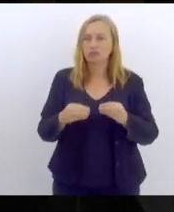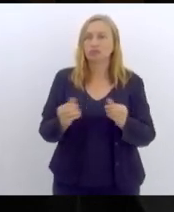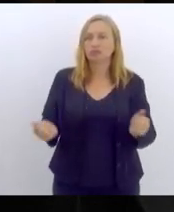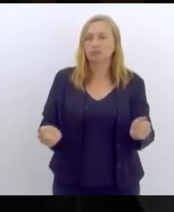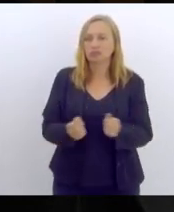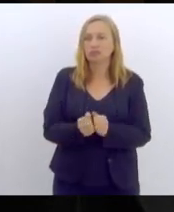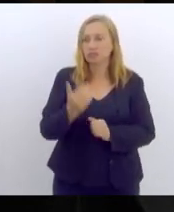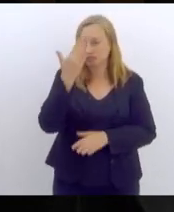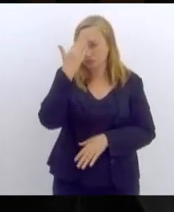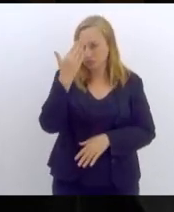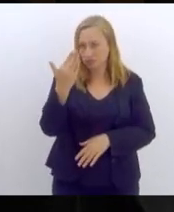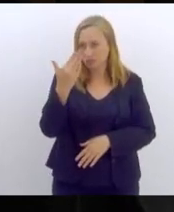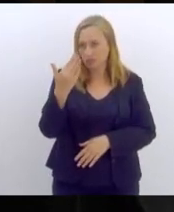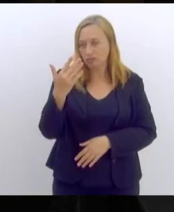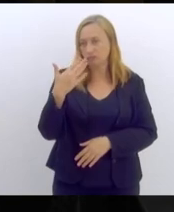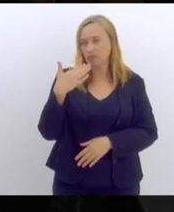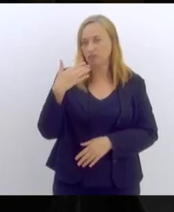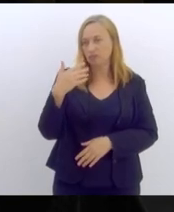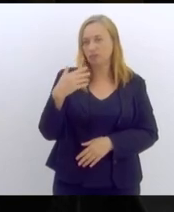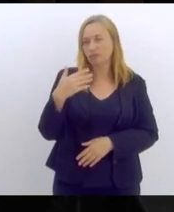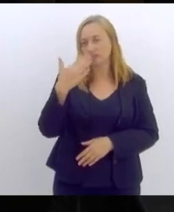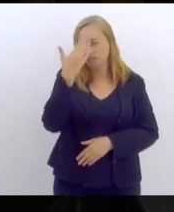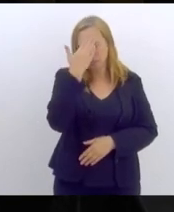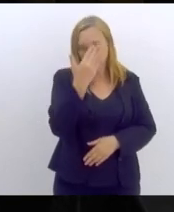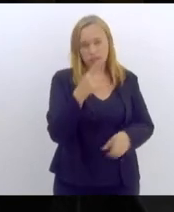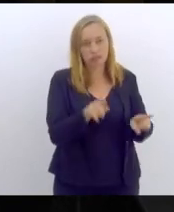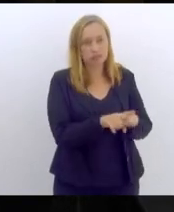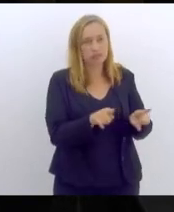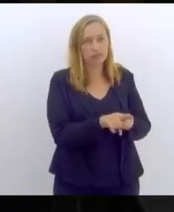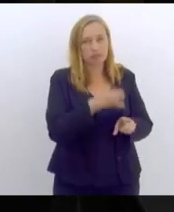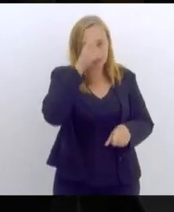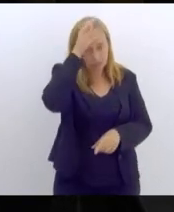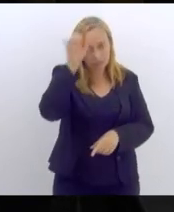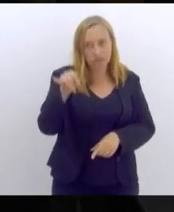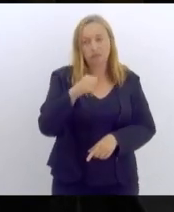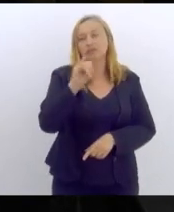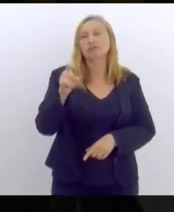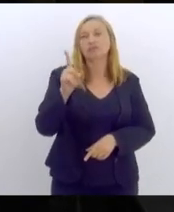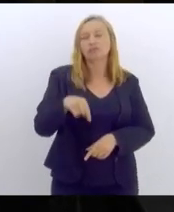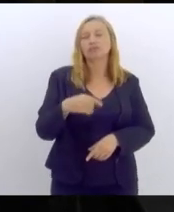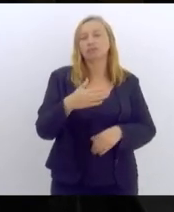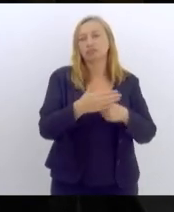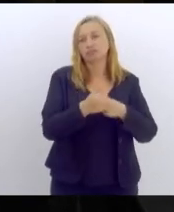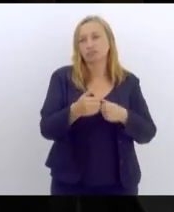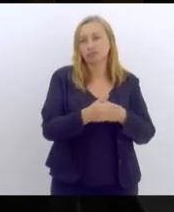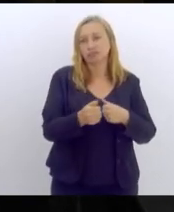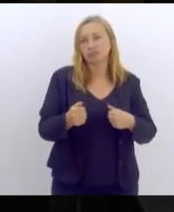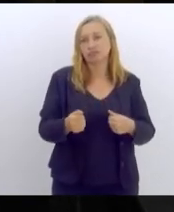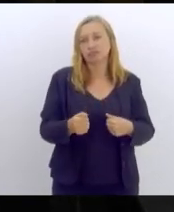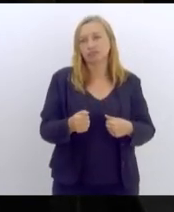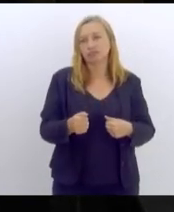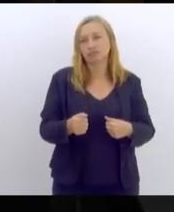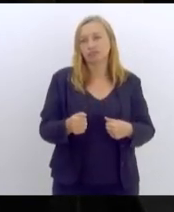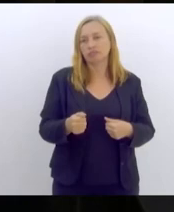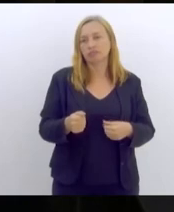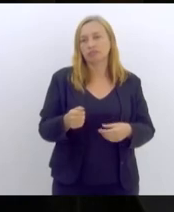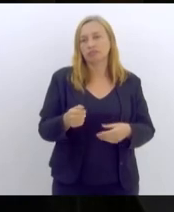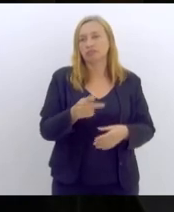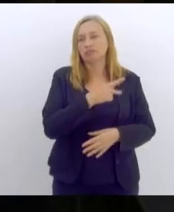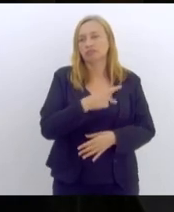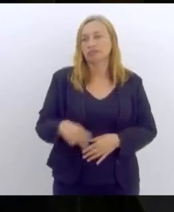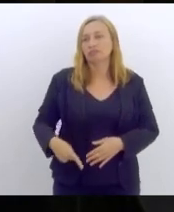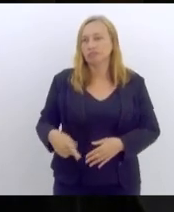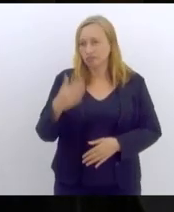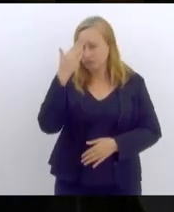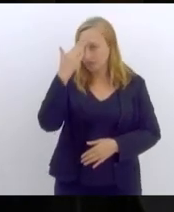junto. Muito obrigado, meu eleitor, e queria muito agradecer também a Tia Ju, mais uma vez, aí, pelo carinho, pela recepção na presidência. E é isso,